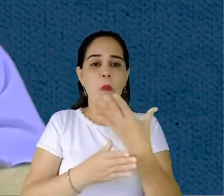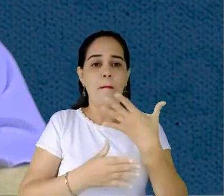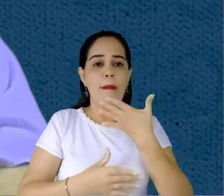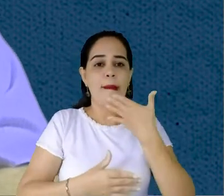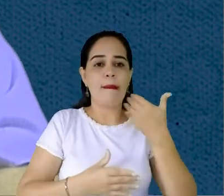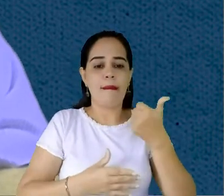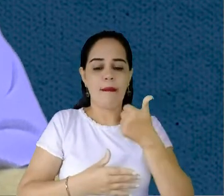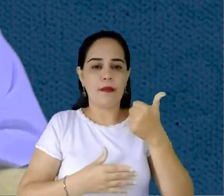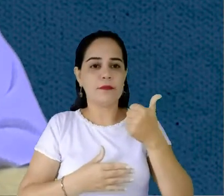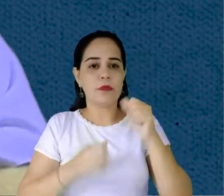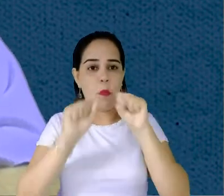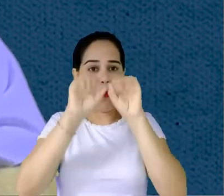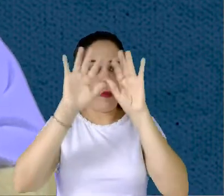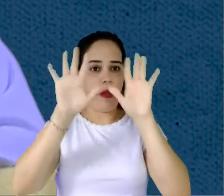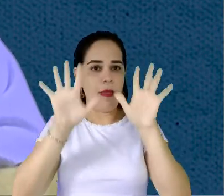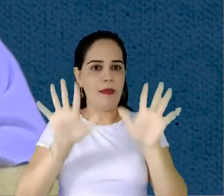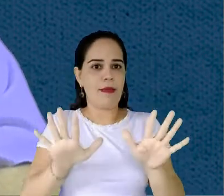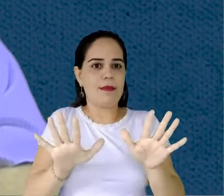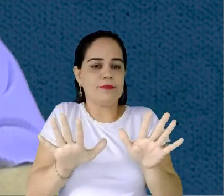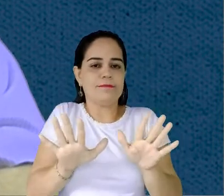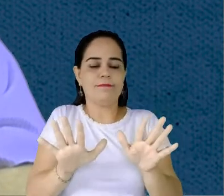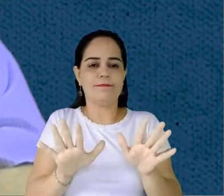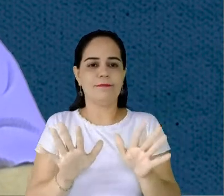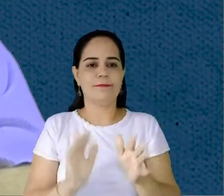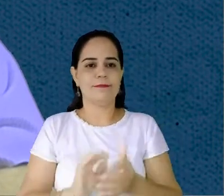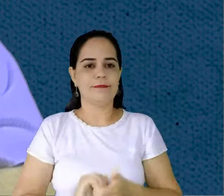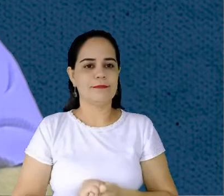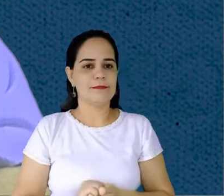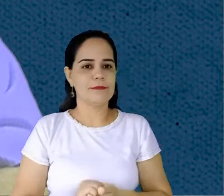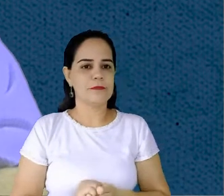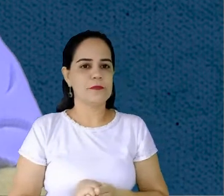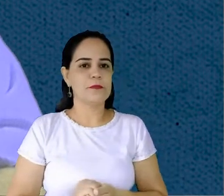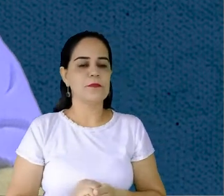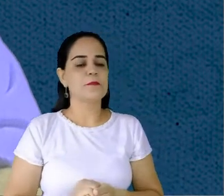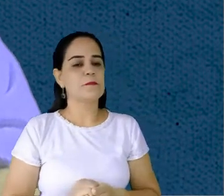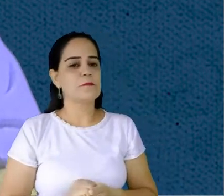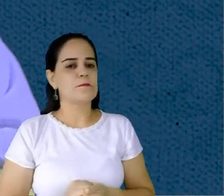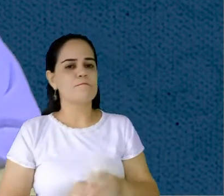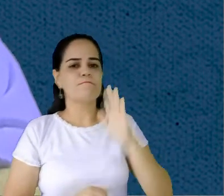sempre. São criativas e ultrapassam,